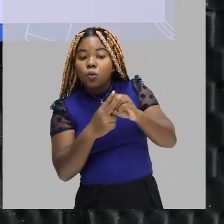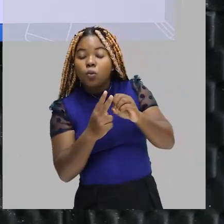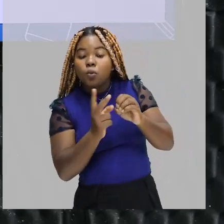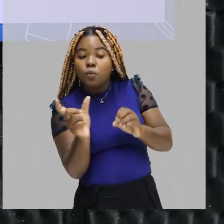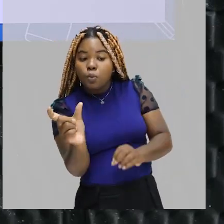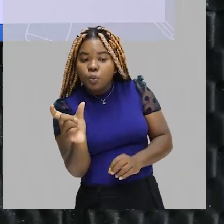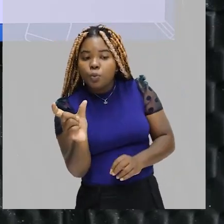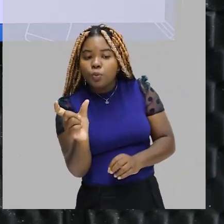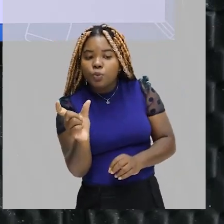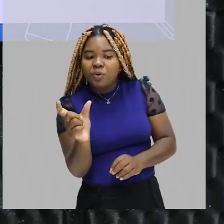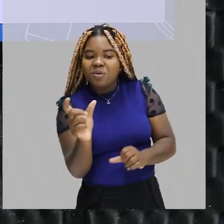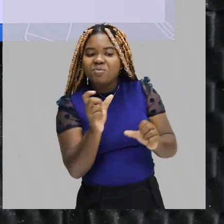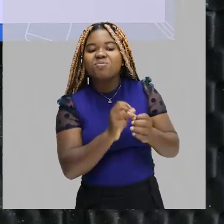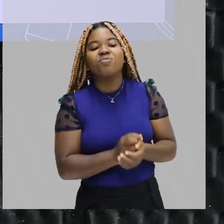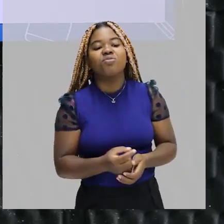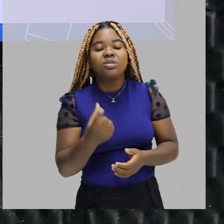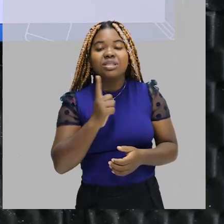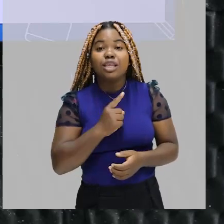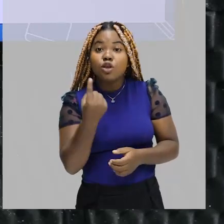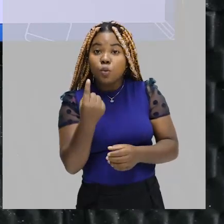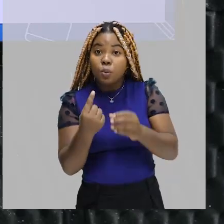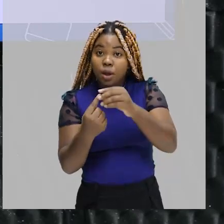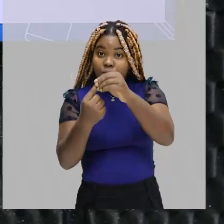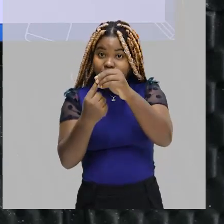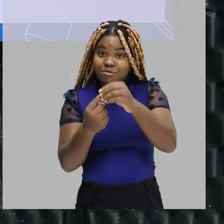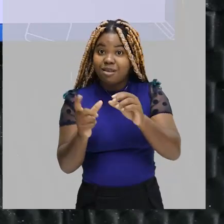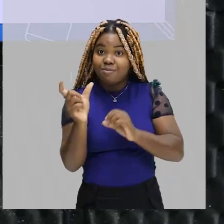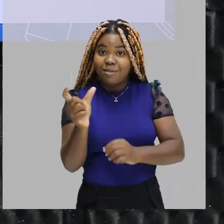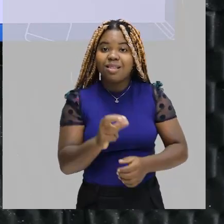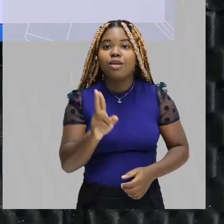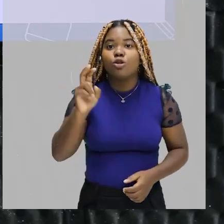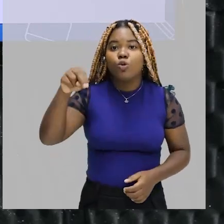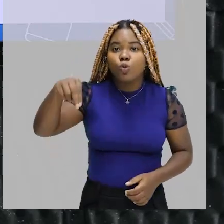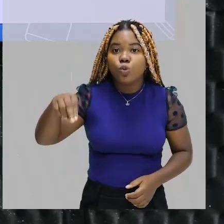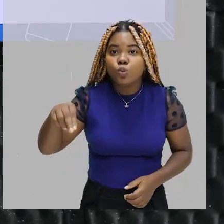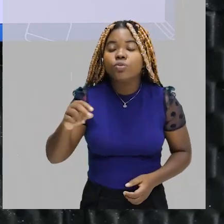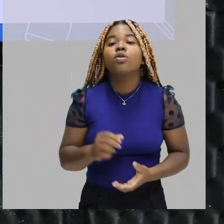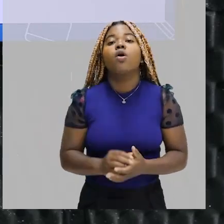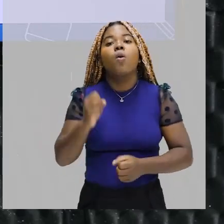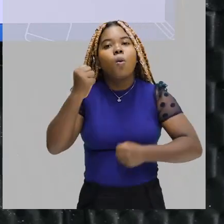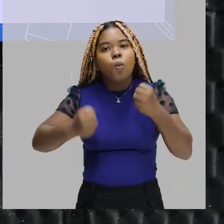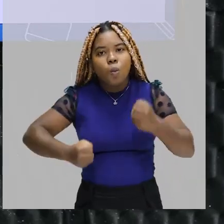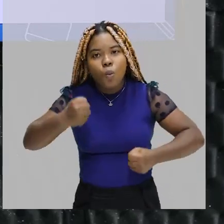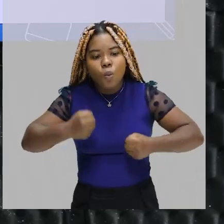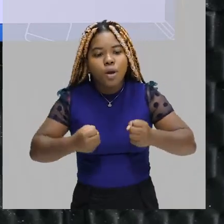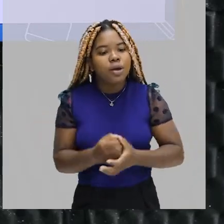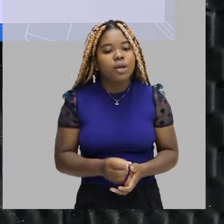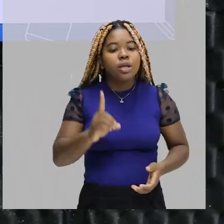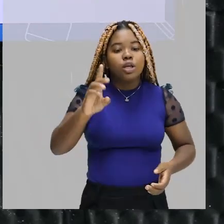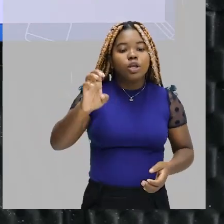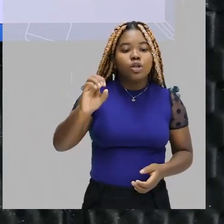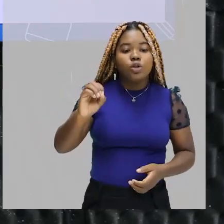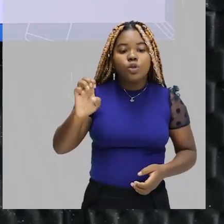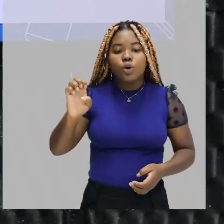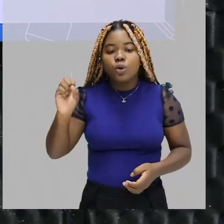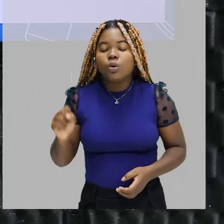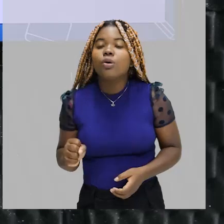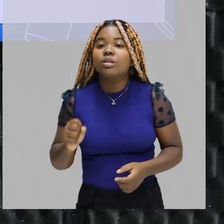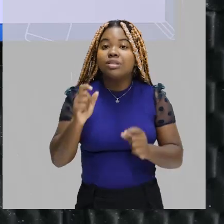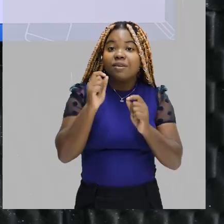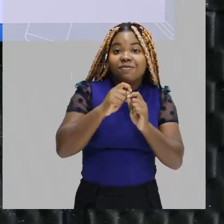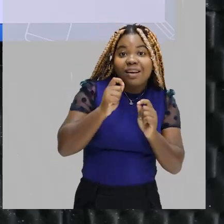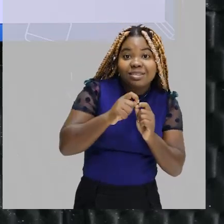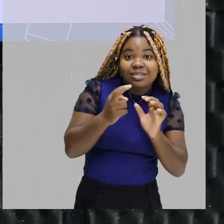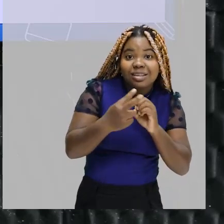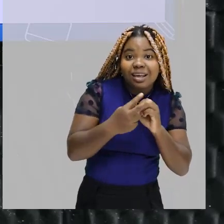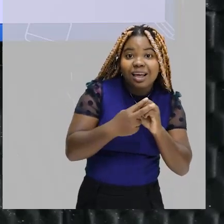uma única palavra. Run, correr. Does ou do é o verbo fazer e play